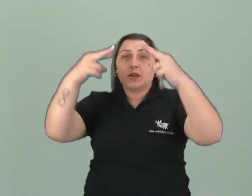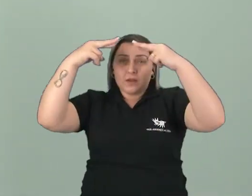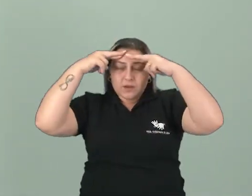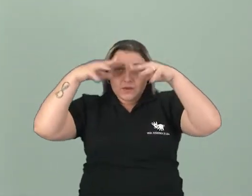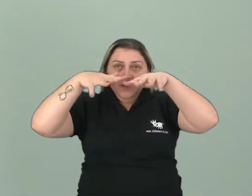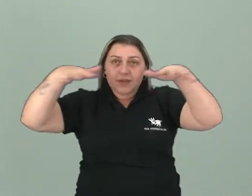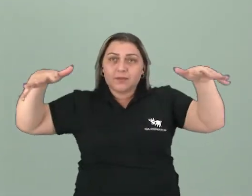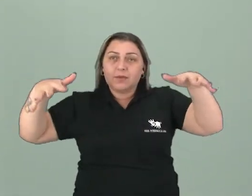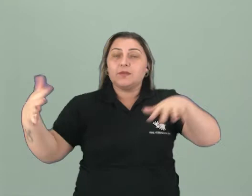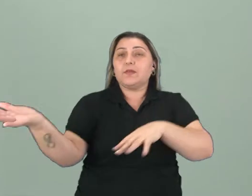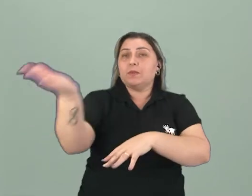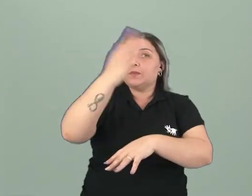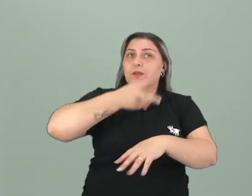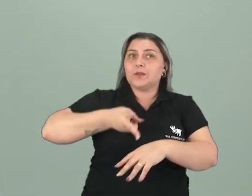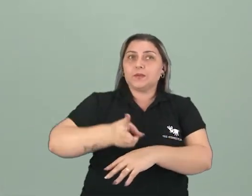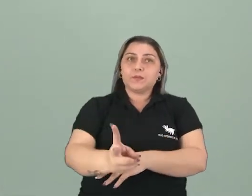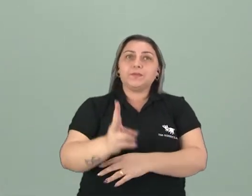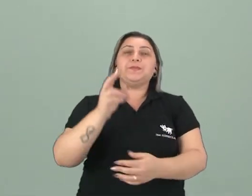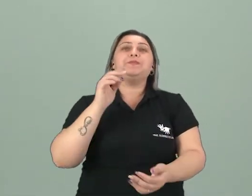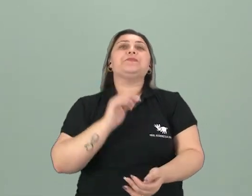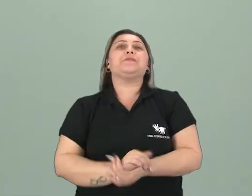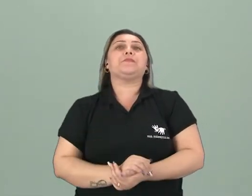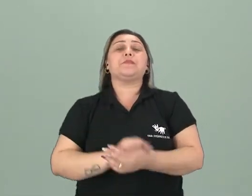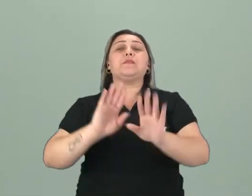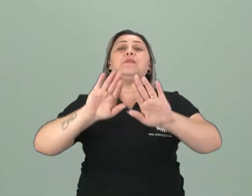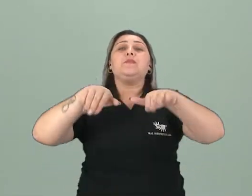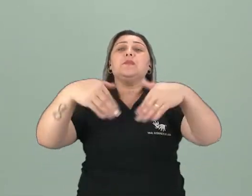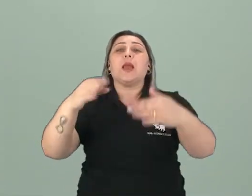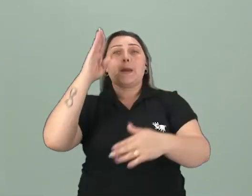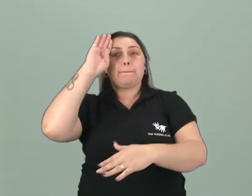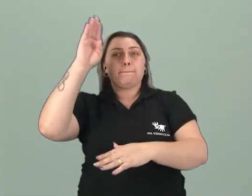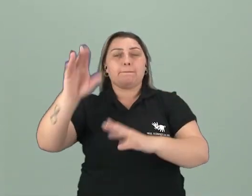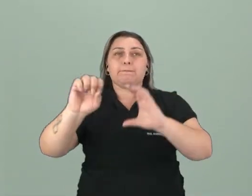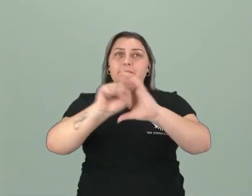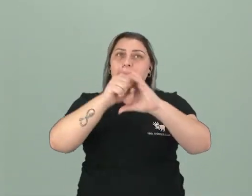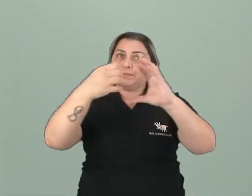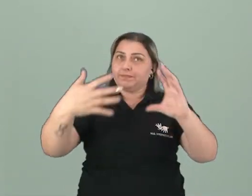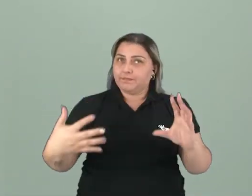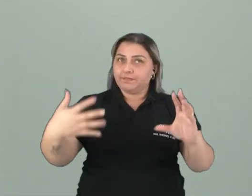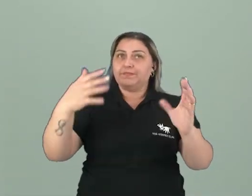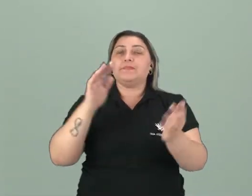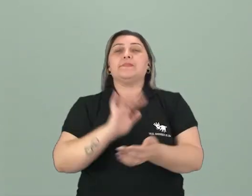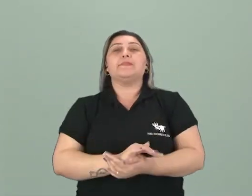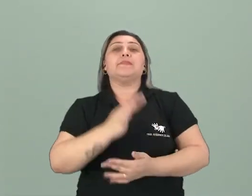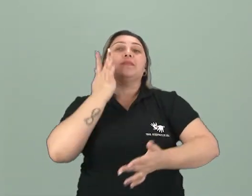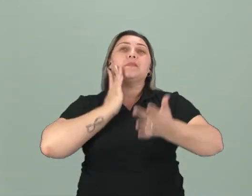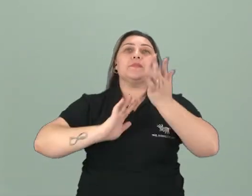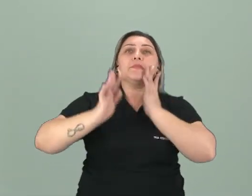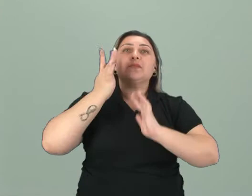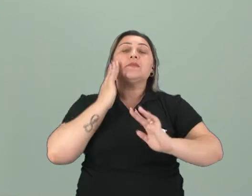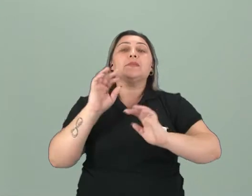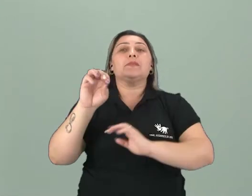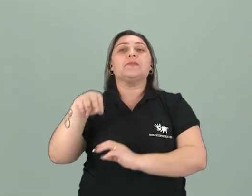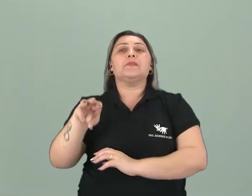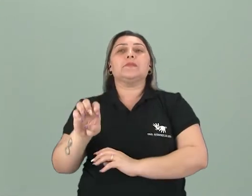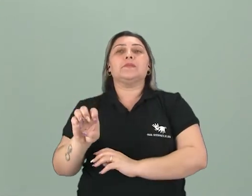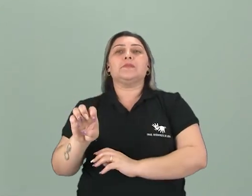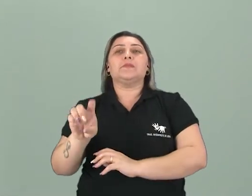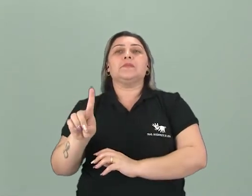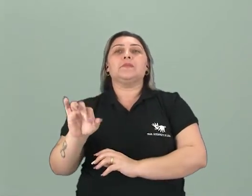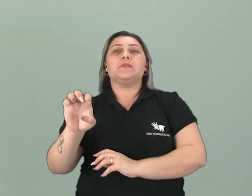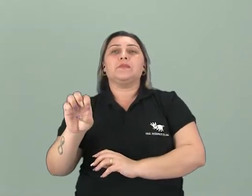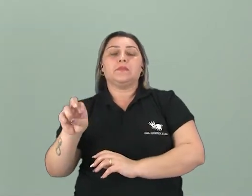Renascimento. Vamos lá, dando continuidade? Quais são as principais características desse formato de teatro, o